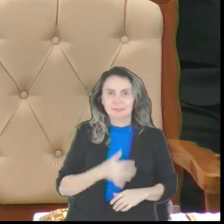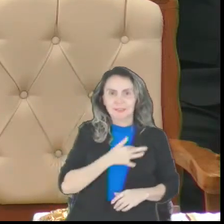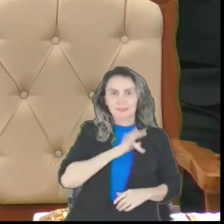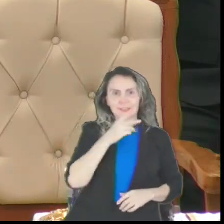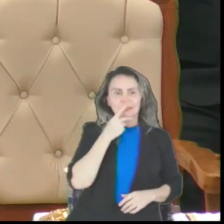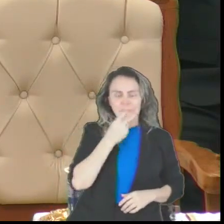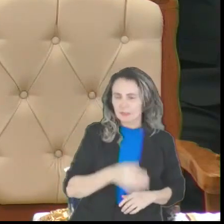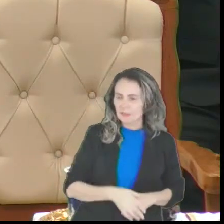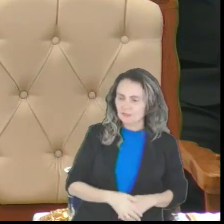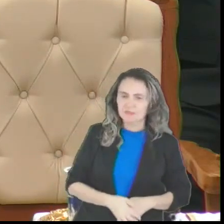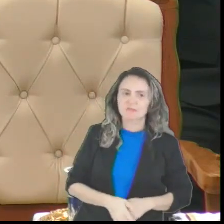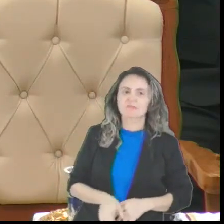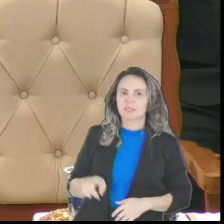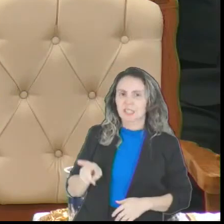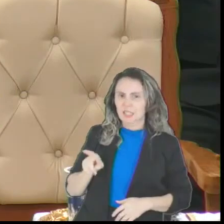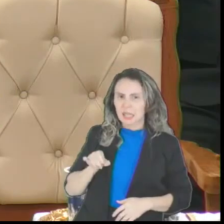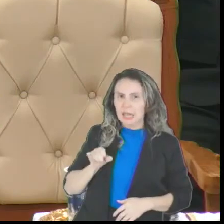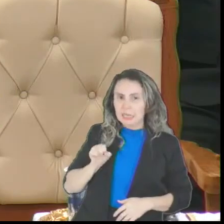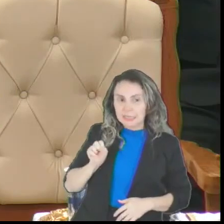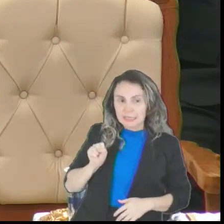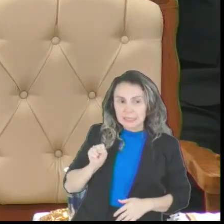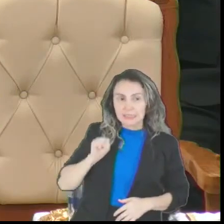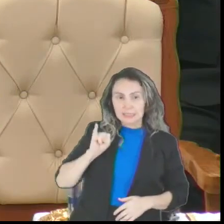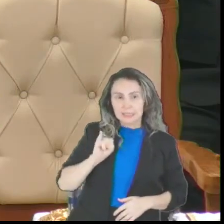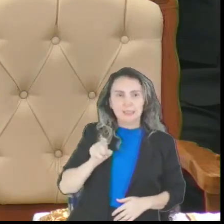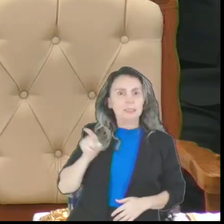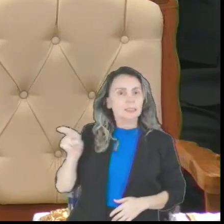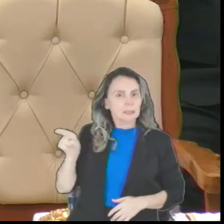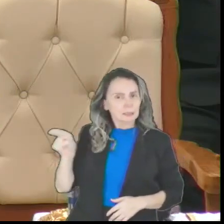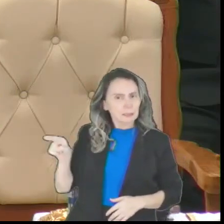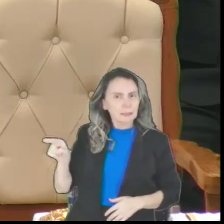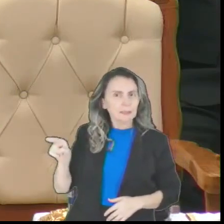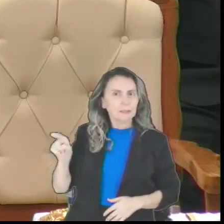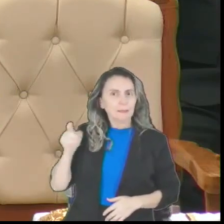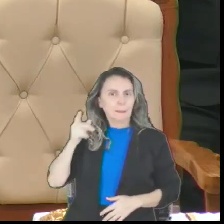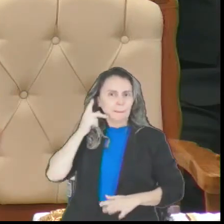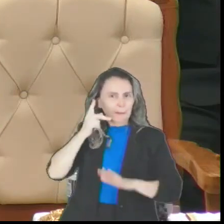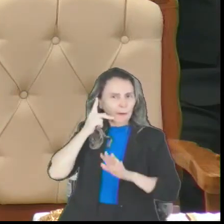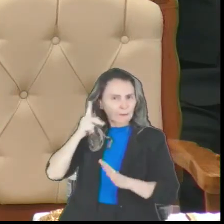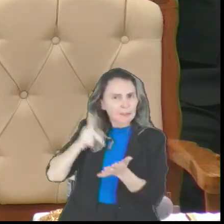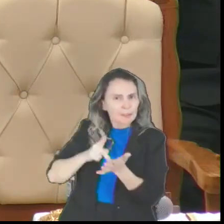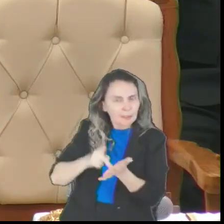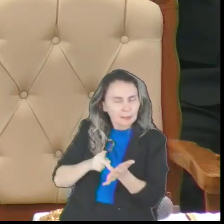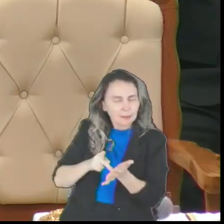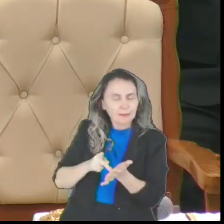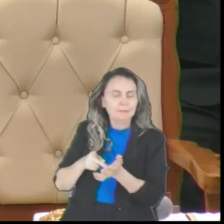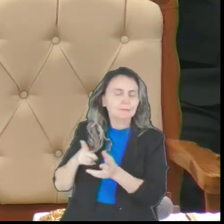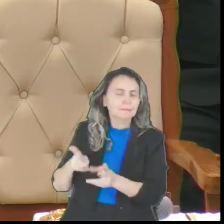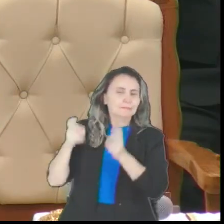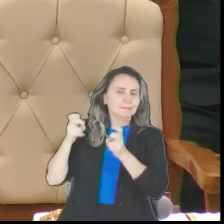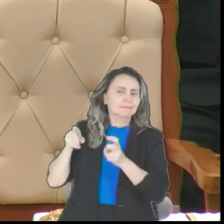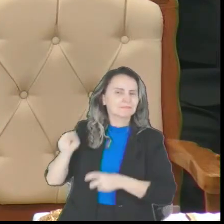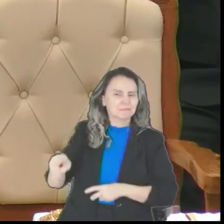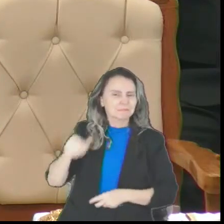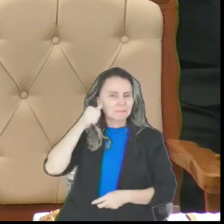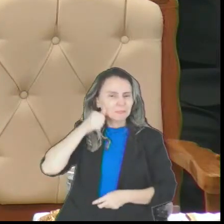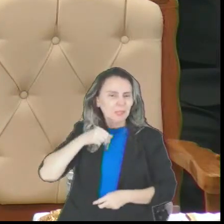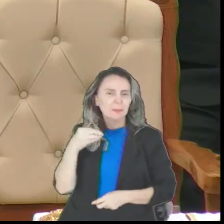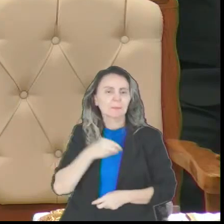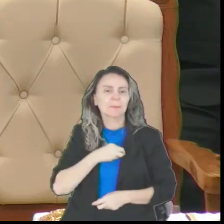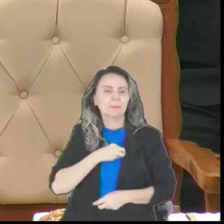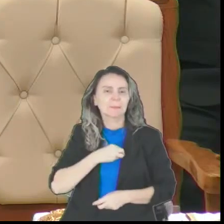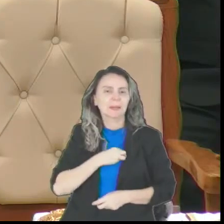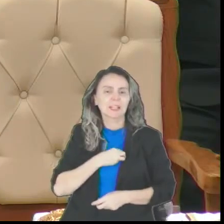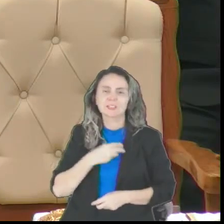profeta, como dizem, como se divulga, ele sabia que esta mulher era uma pecadora e que nem sequer podia chegar perto dele. Glórias